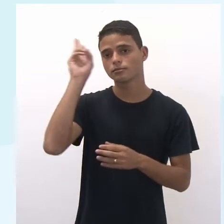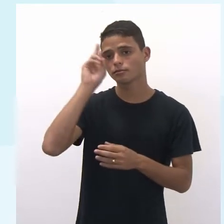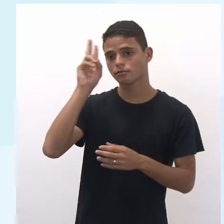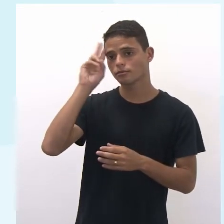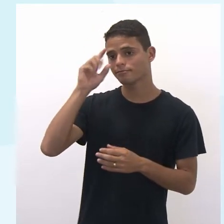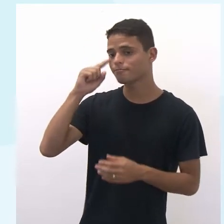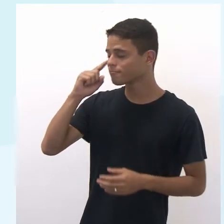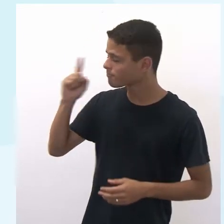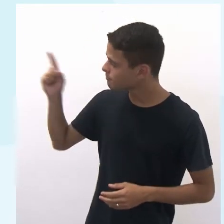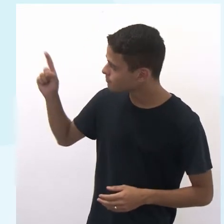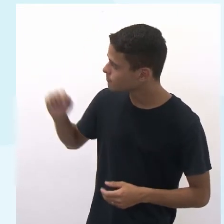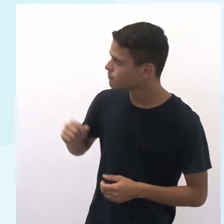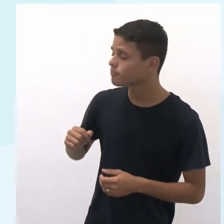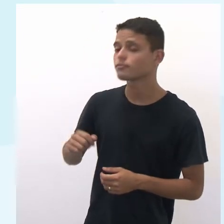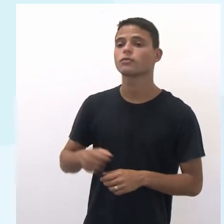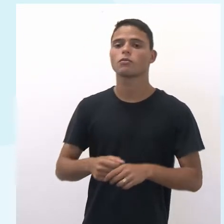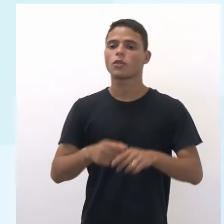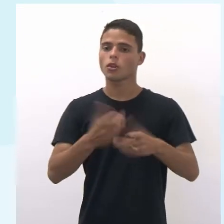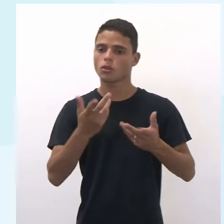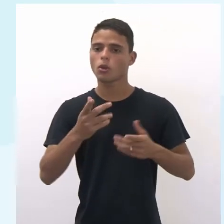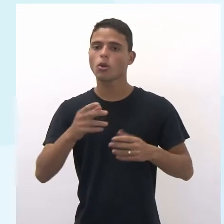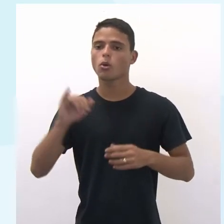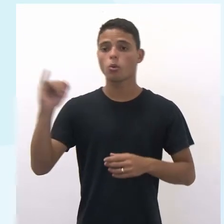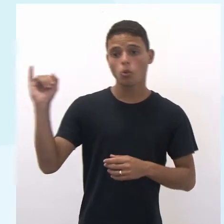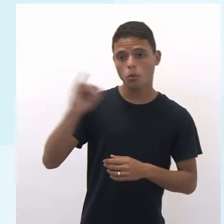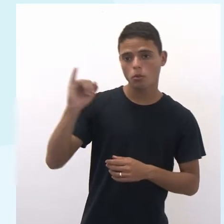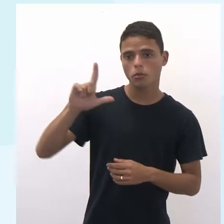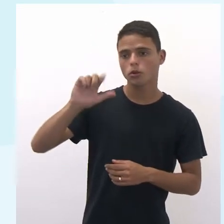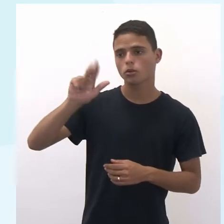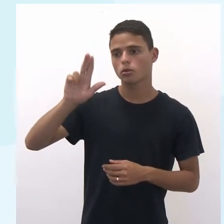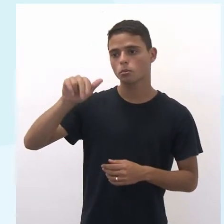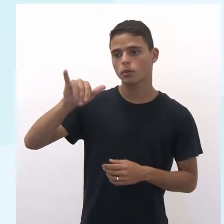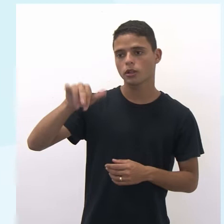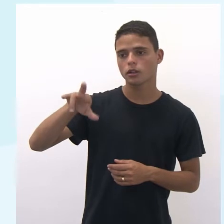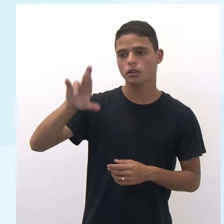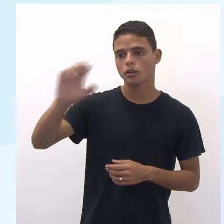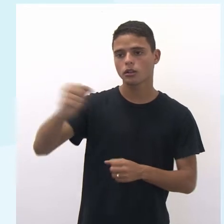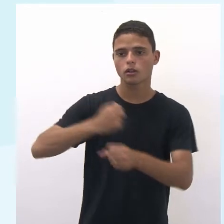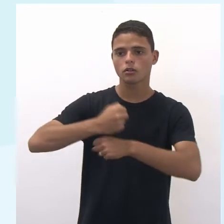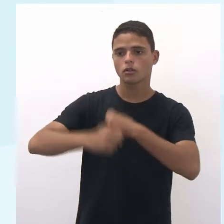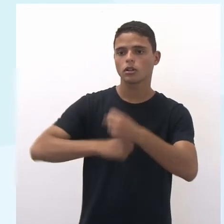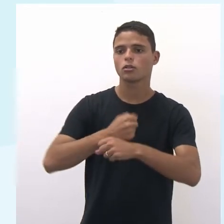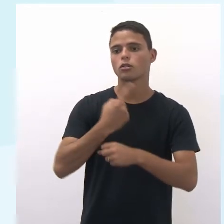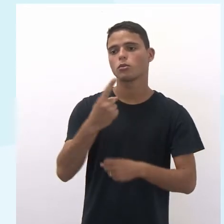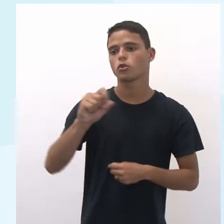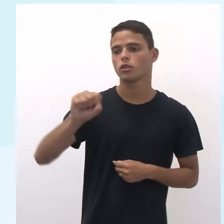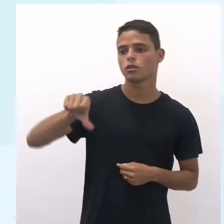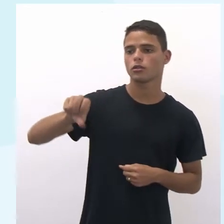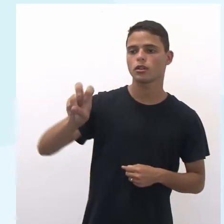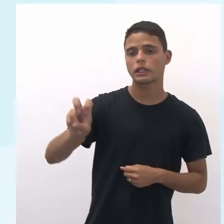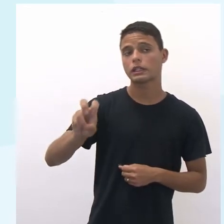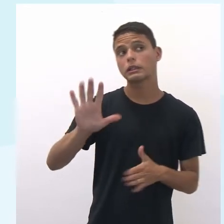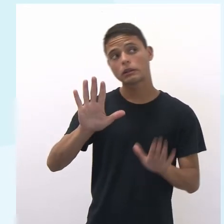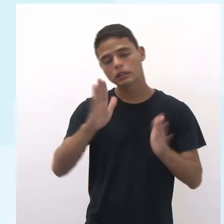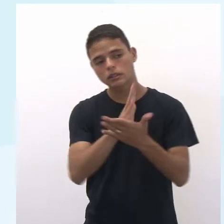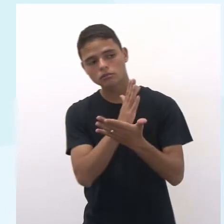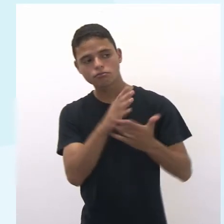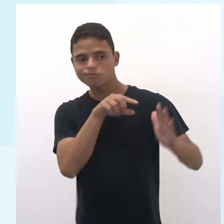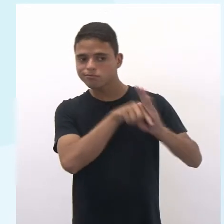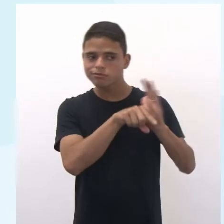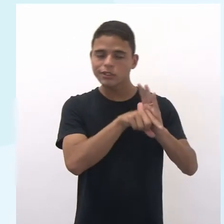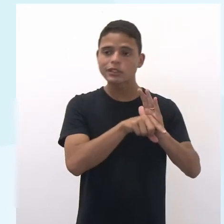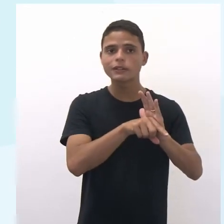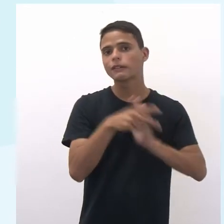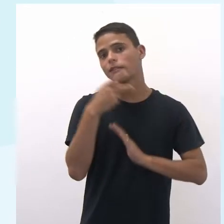irmãos Lumière, em 1895. Embora tenha estudos falando que não foram os irmãos Lumière.